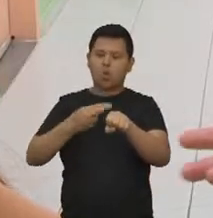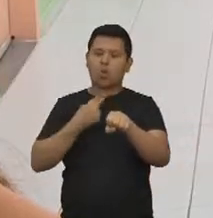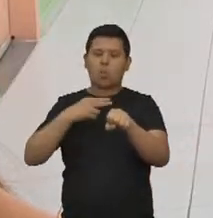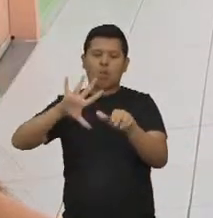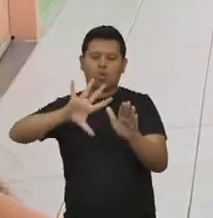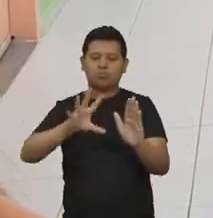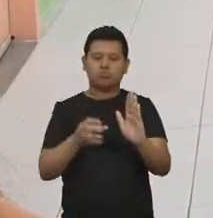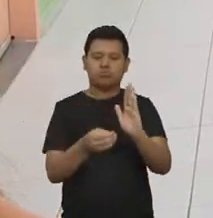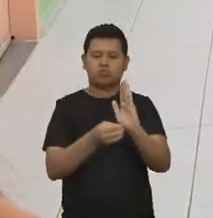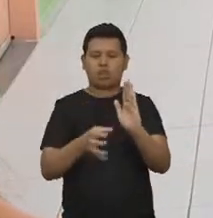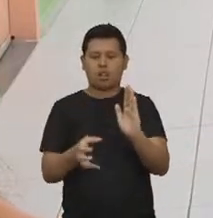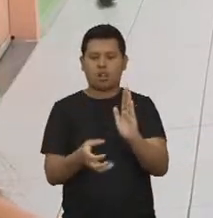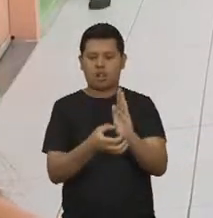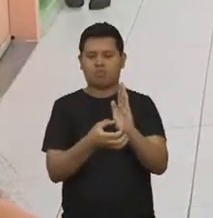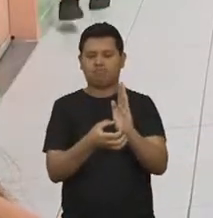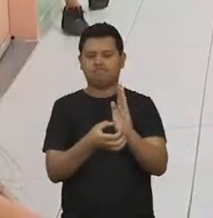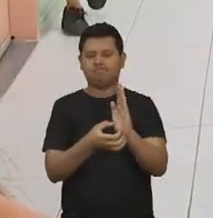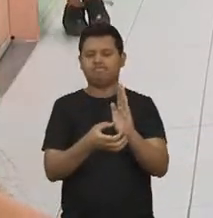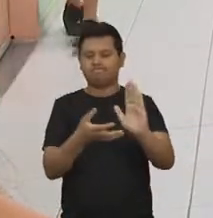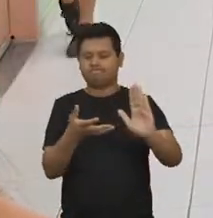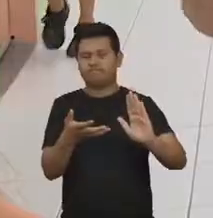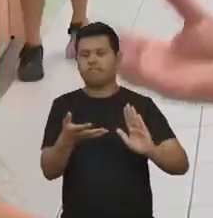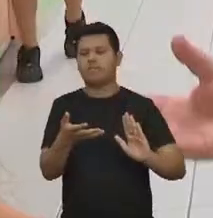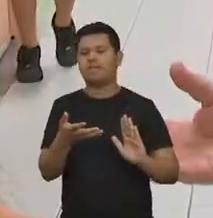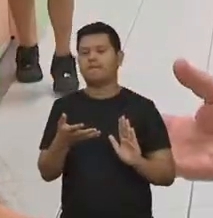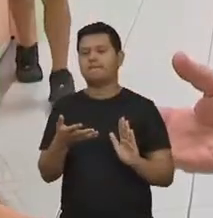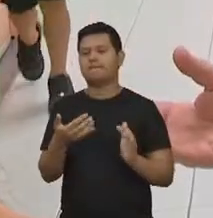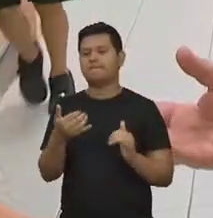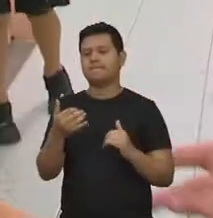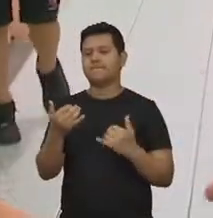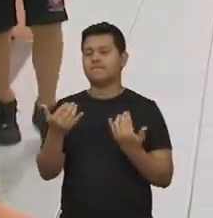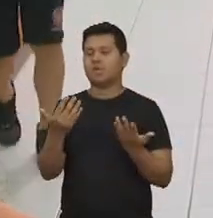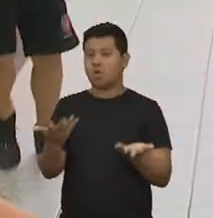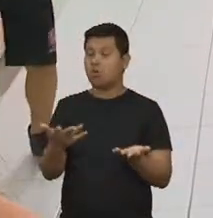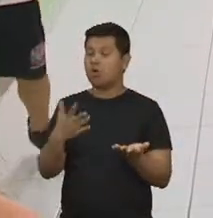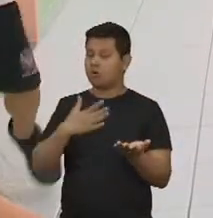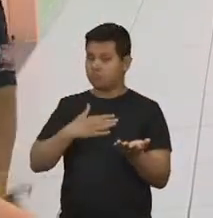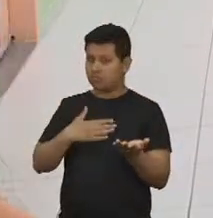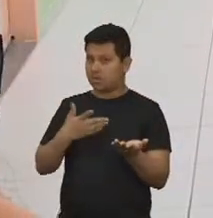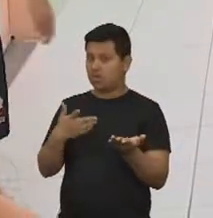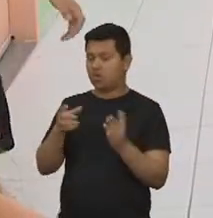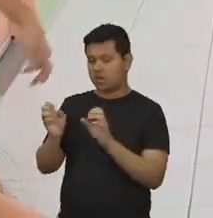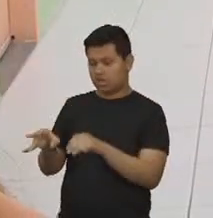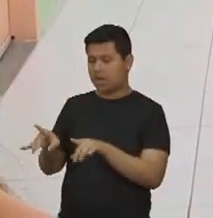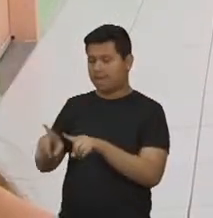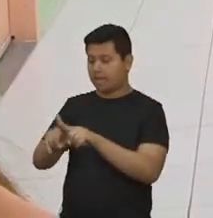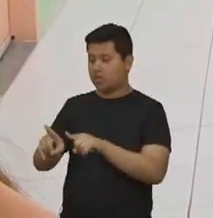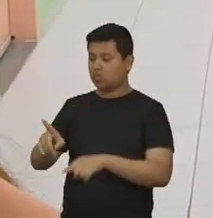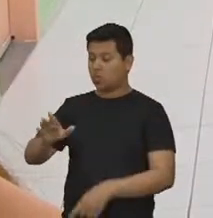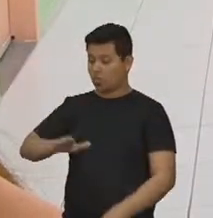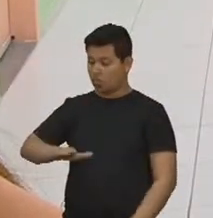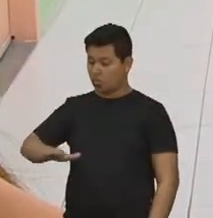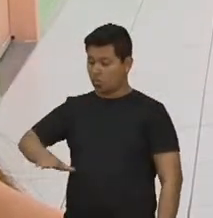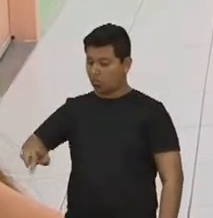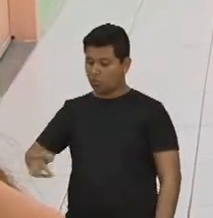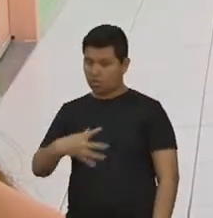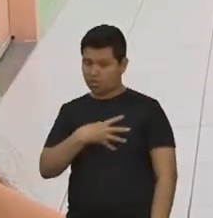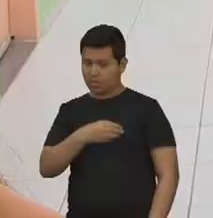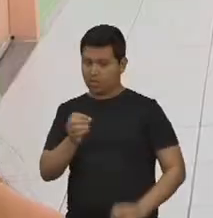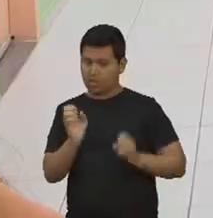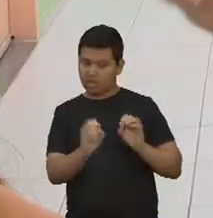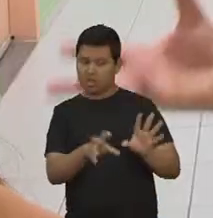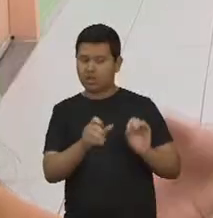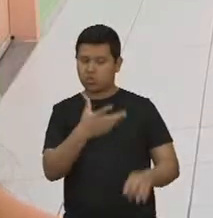adulto, outra coisa é a criança, o filho, falando para o pai. Então a gente busca isso, a gente passa para eles, pede realmente